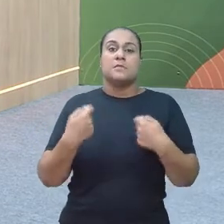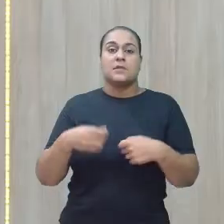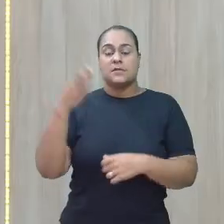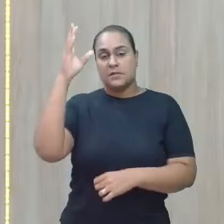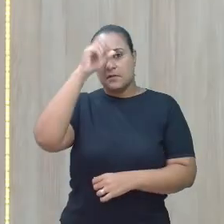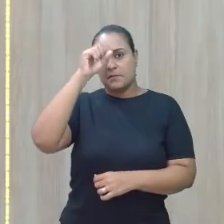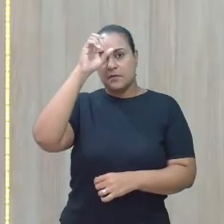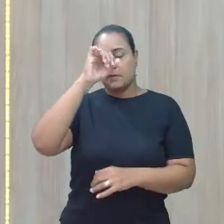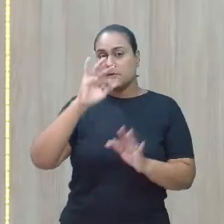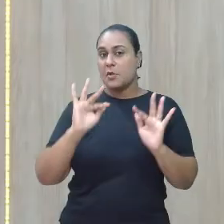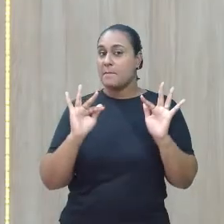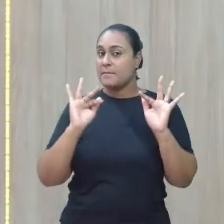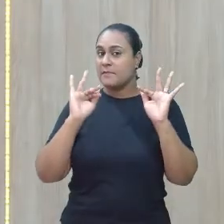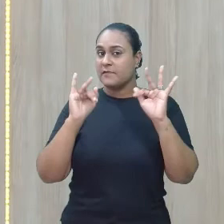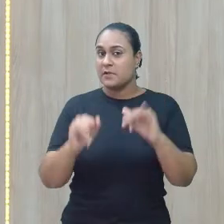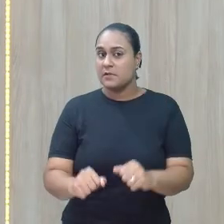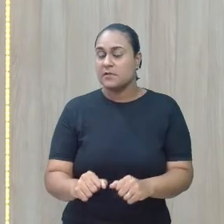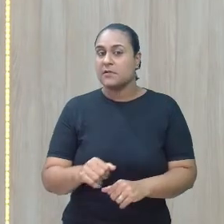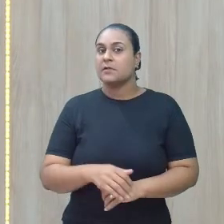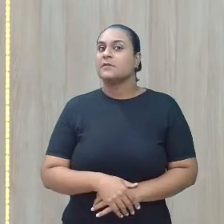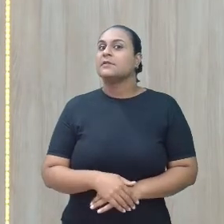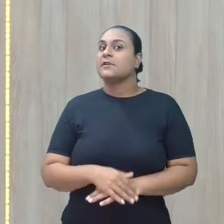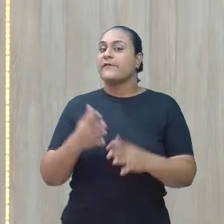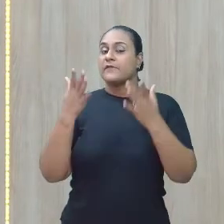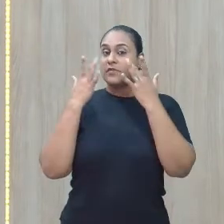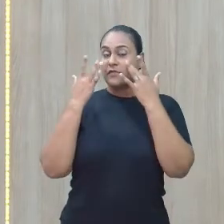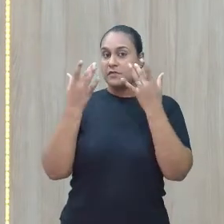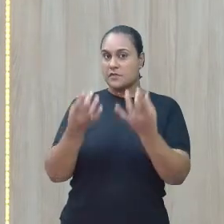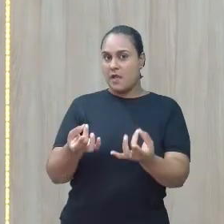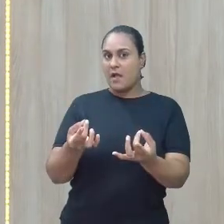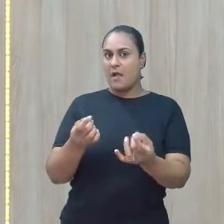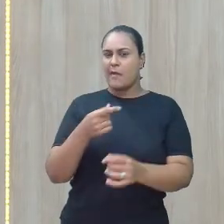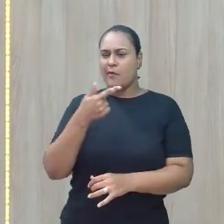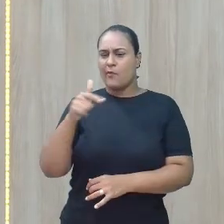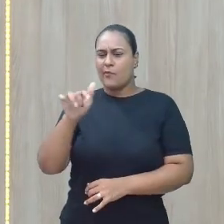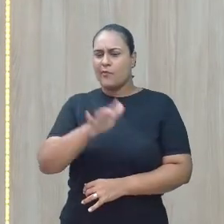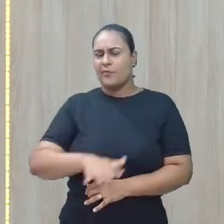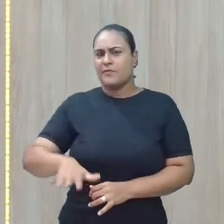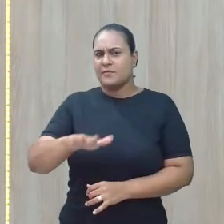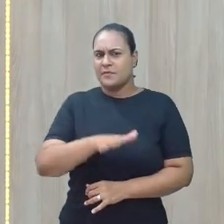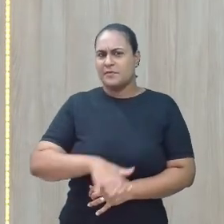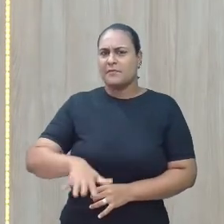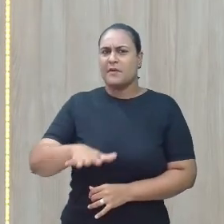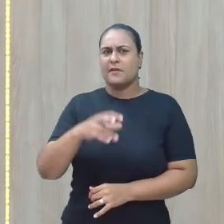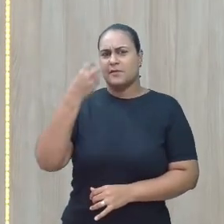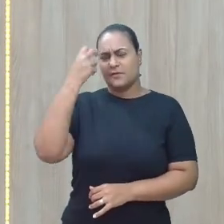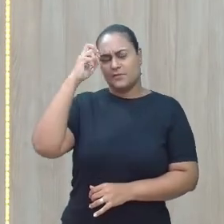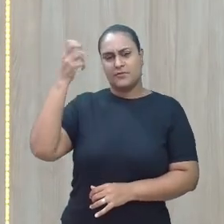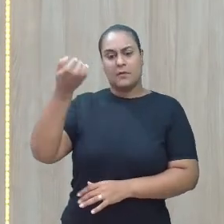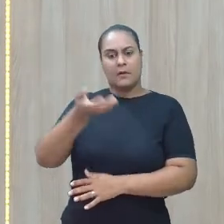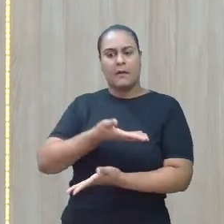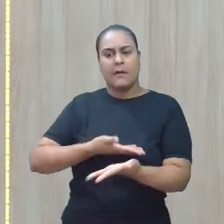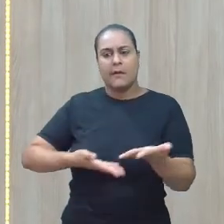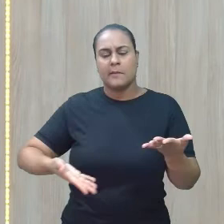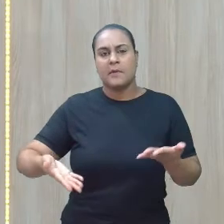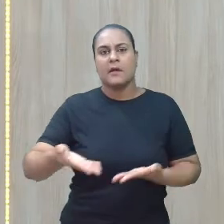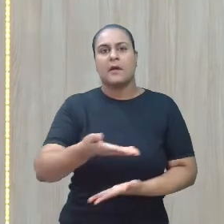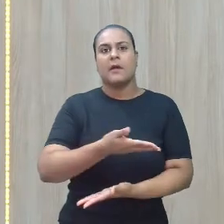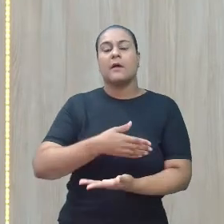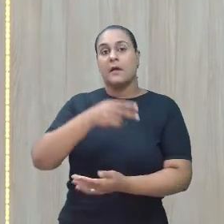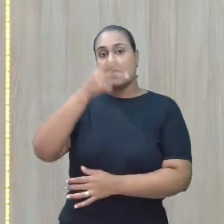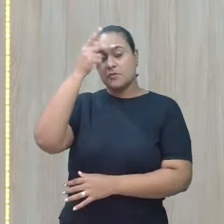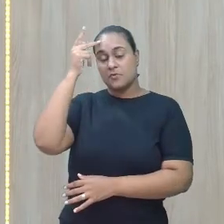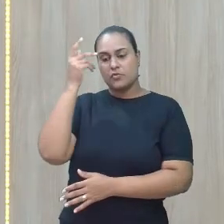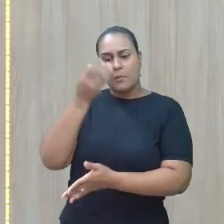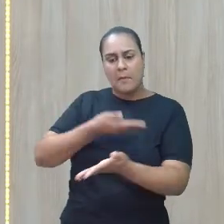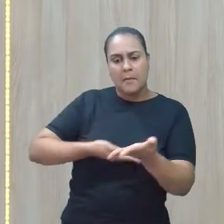para finalizar, gente, eu quero chamar a atenção só nos nossos outros espaços, onde a cultura ela circula, onde as pessoas estão